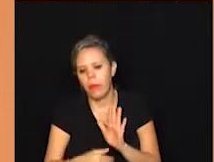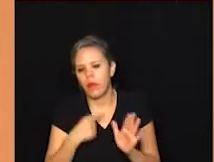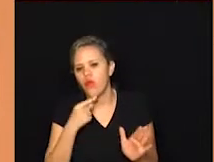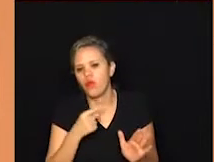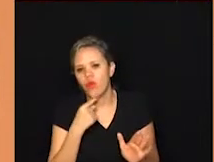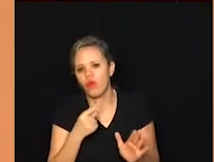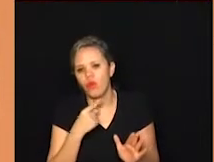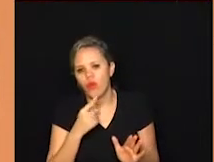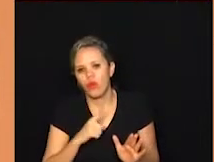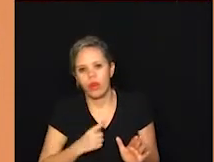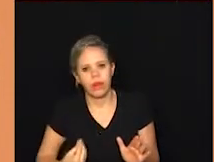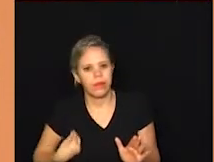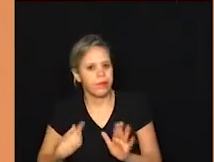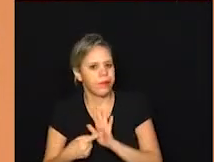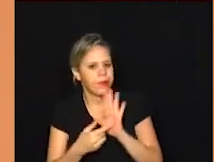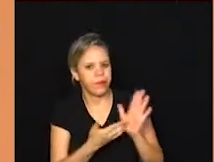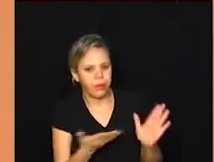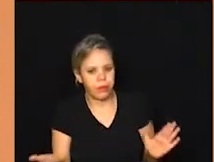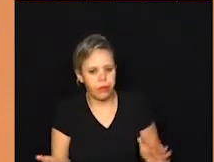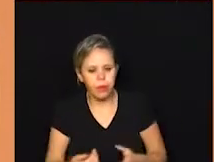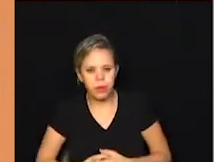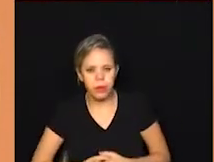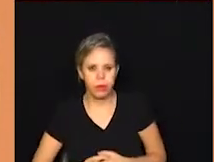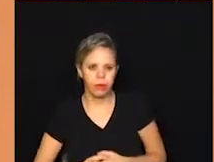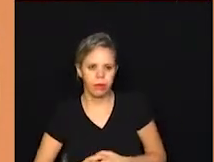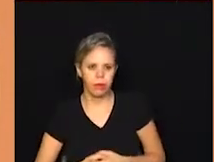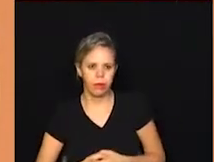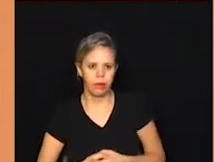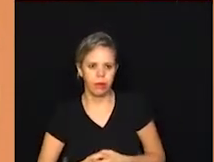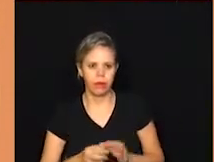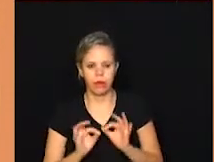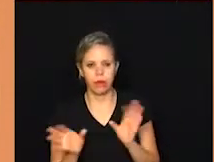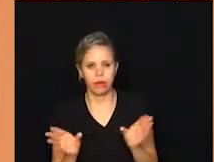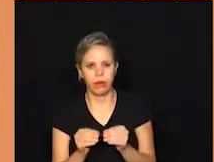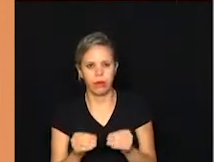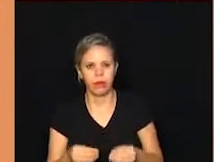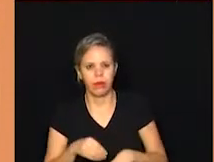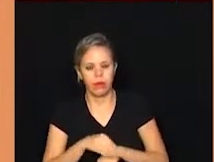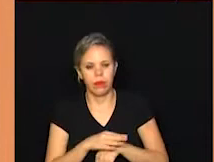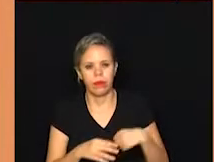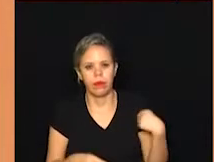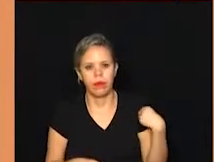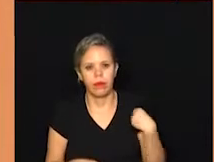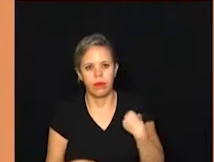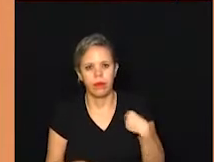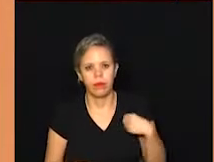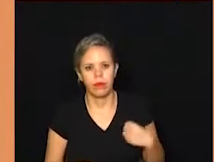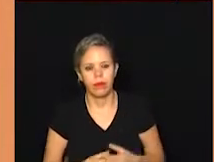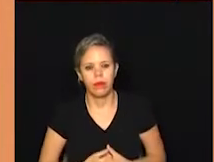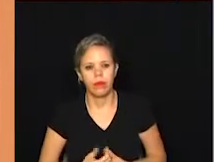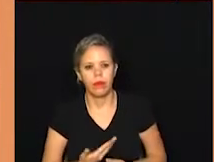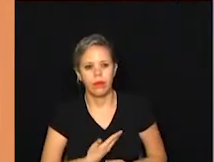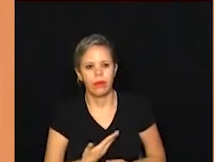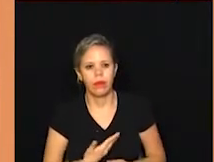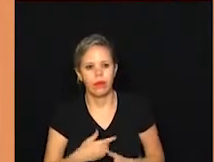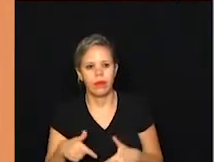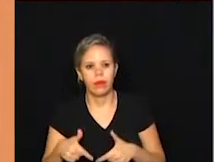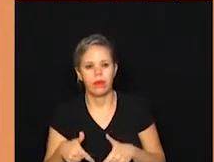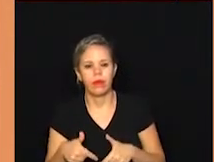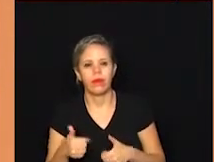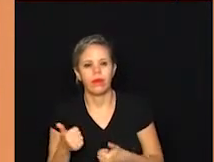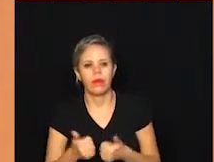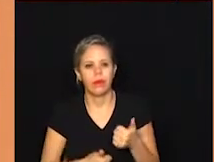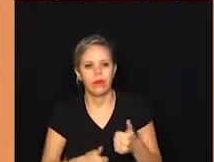que estão aqui postas. Sem mais delongas, passar para minha companheira aqui de bancada,